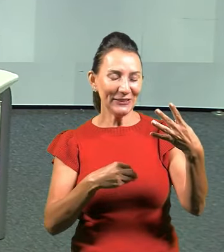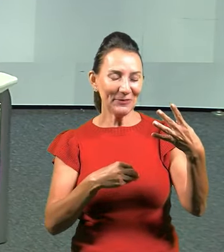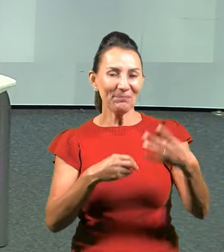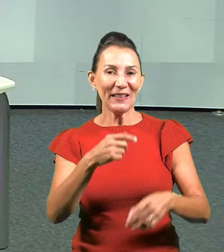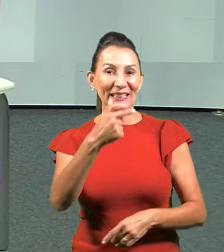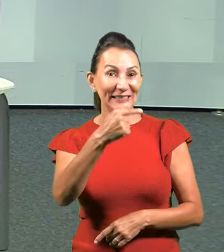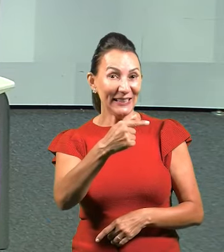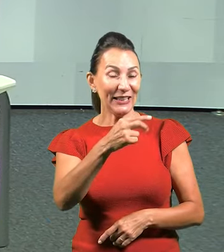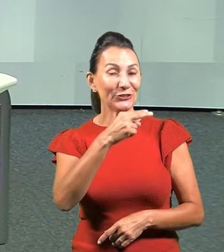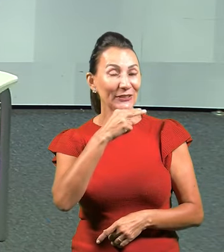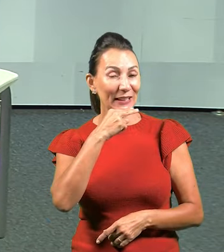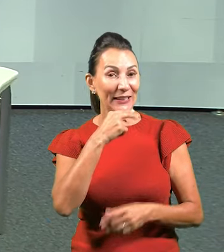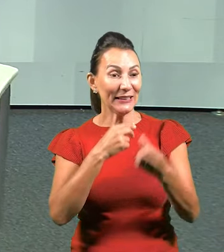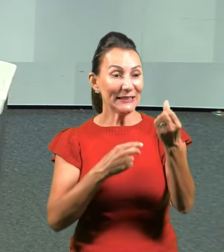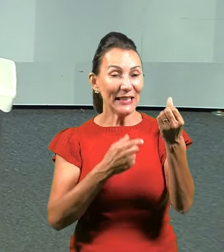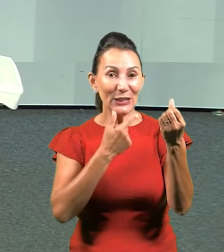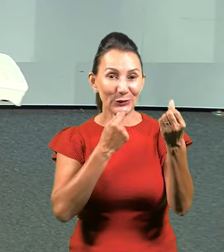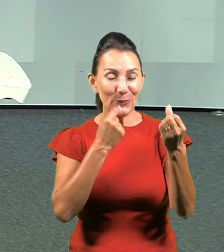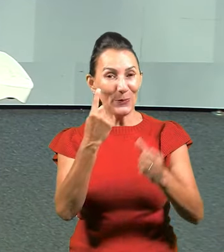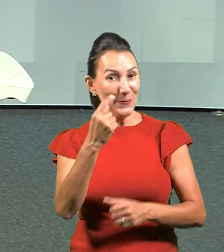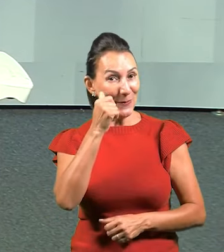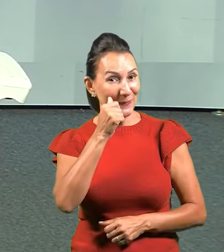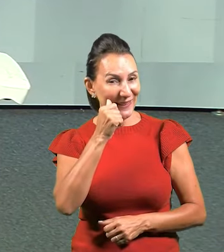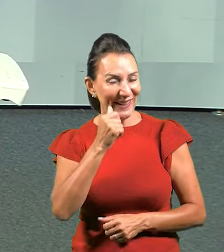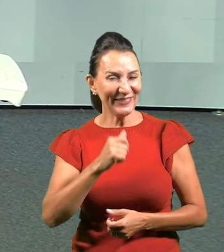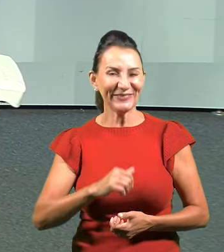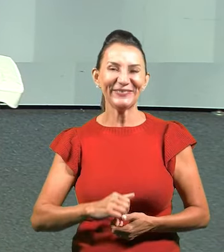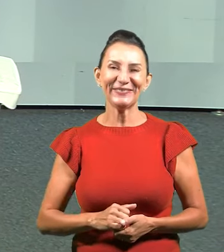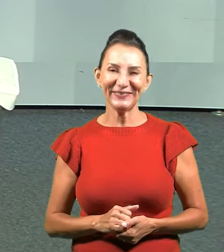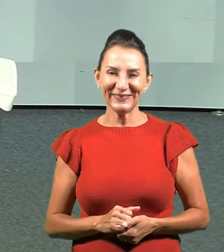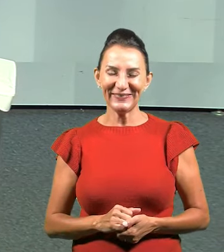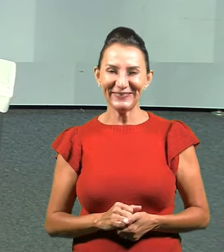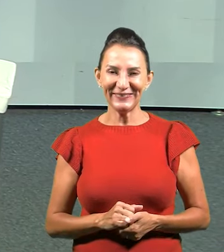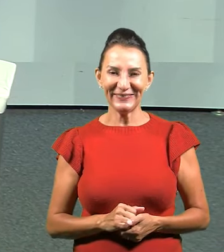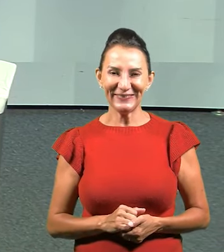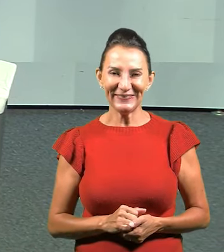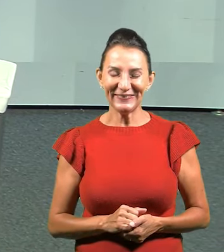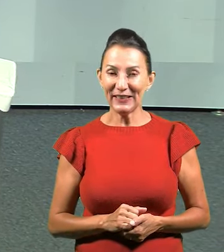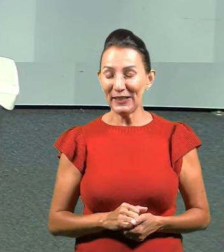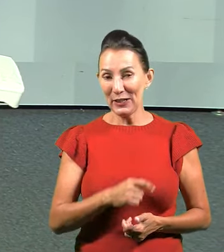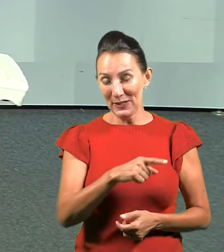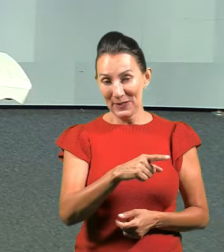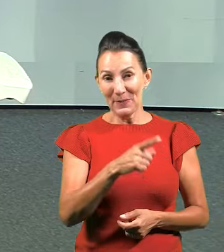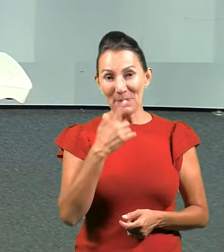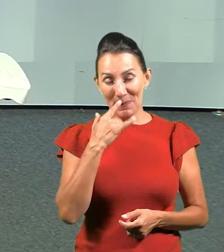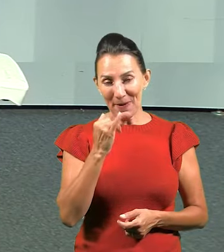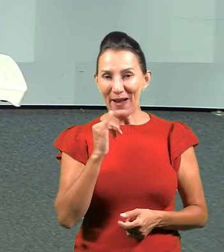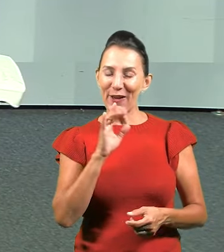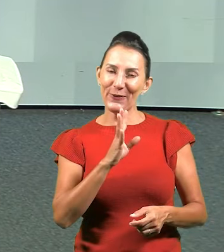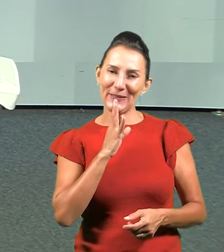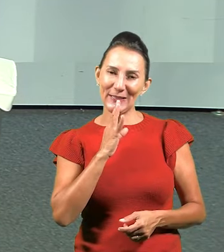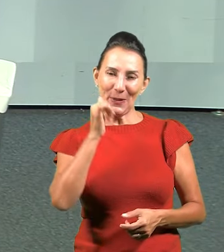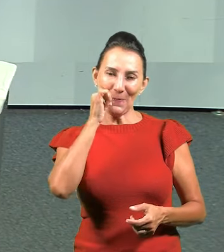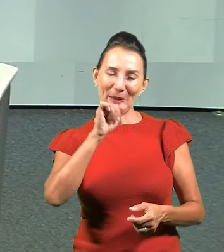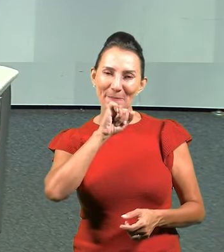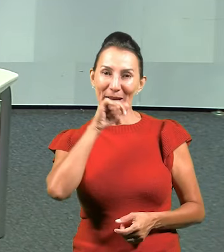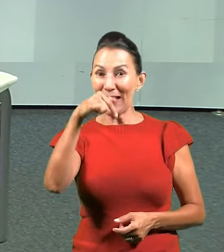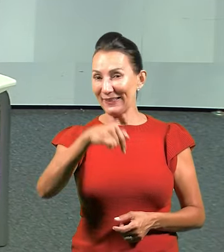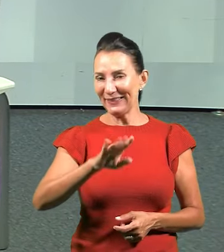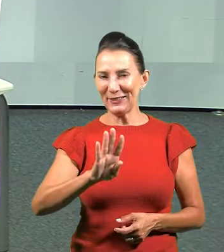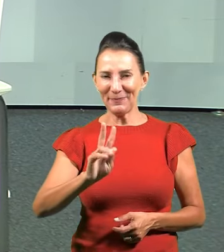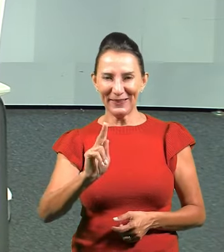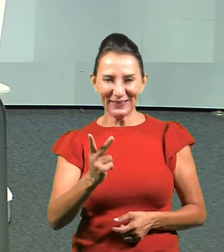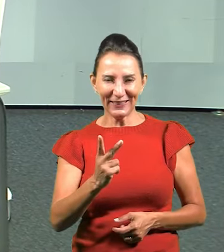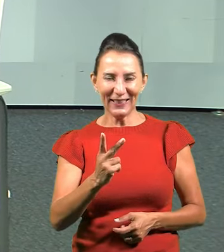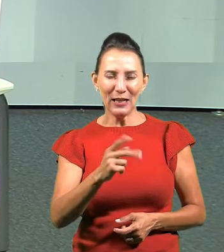7 netos, 6 homens e 1 mulher. E meu pai conheceu minha mãe aqui em Belo Horizonte. Minha